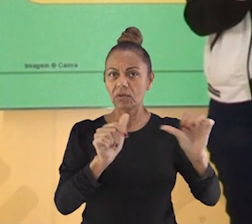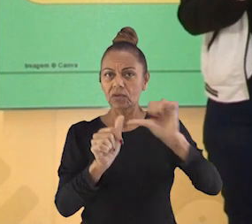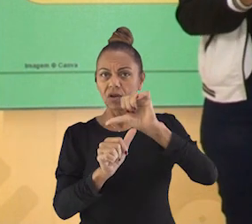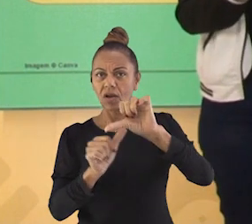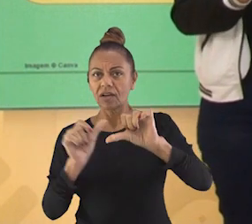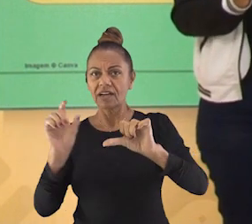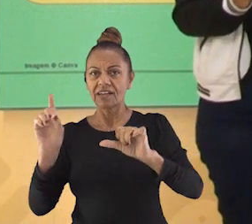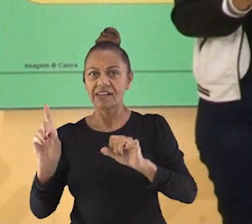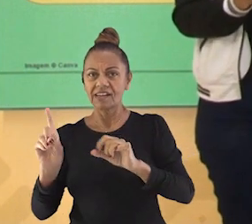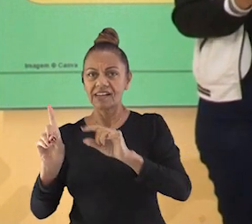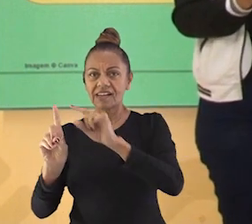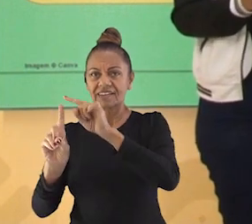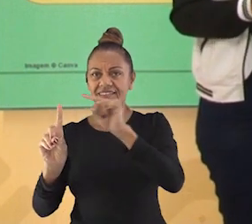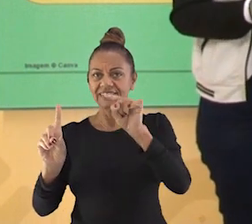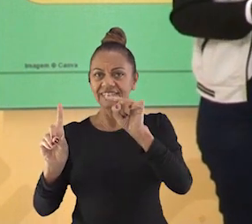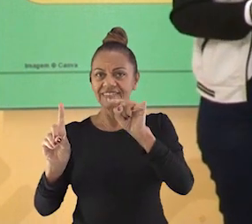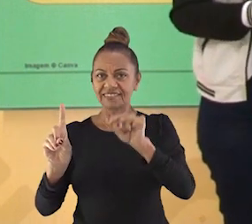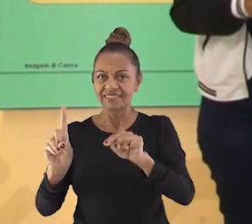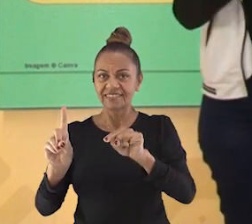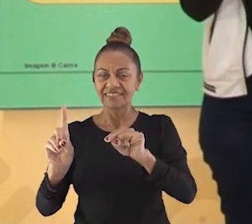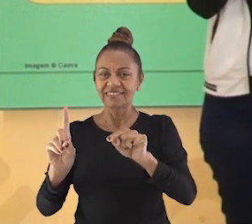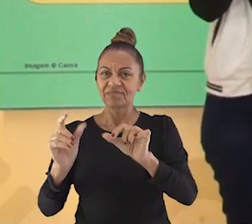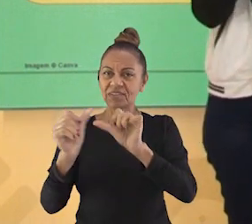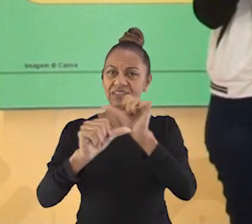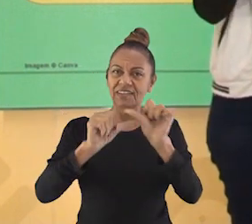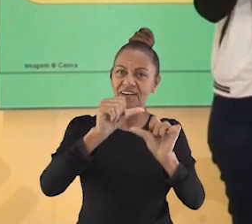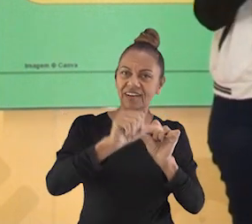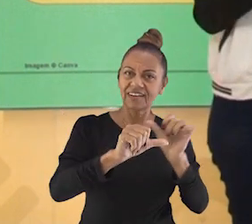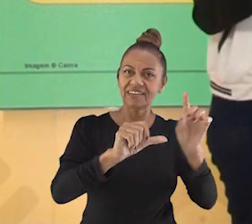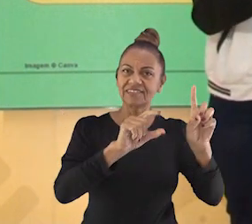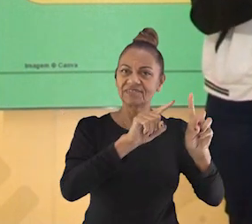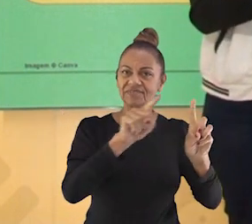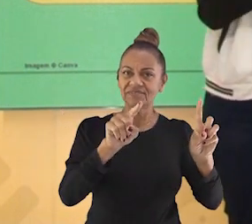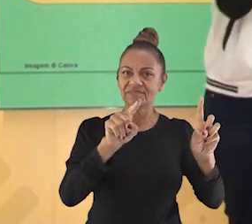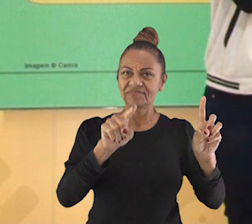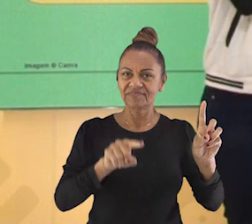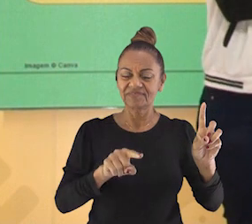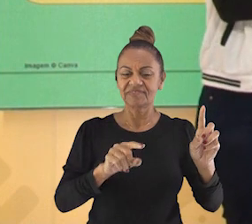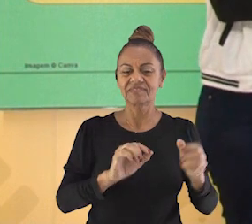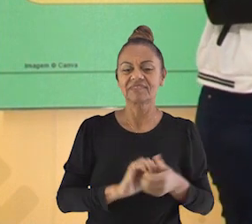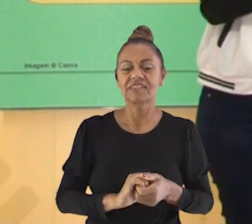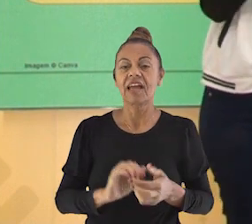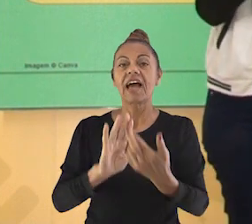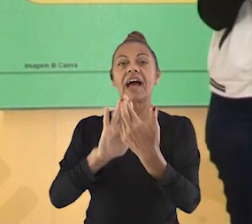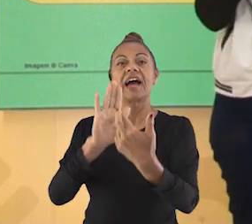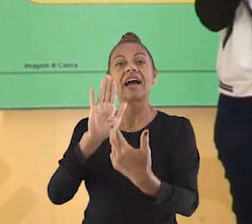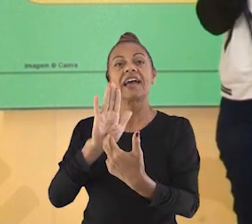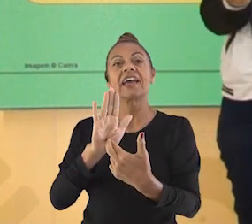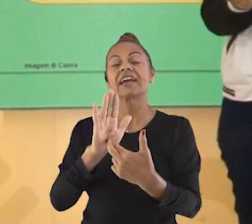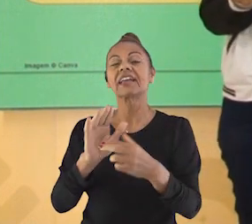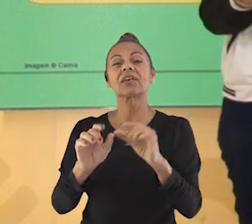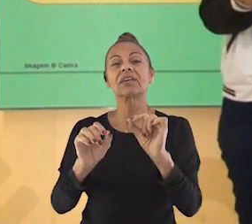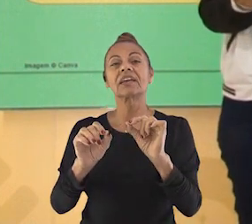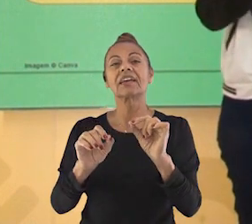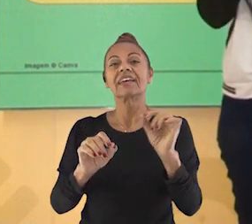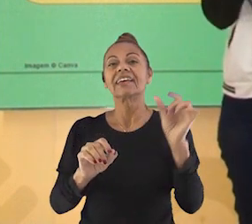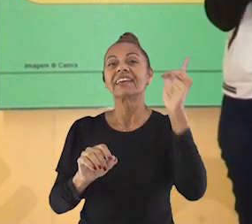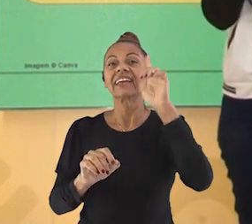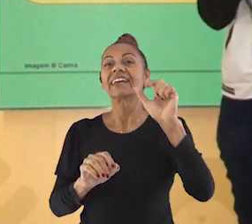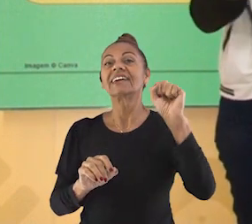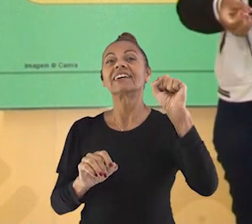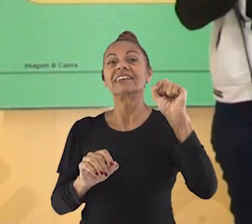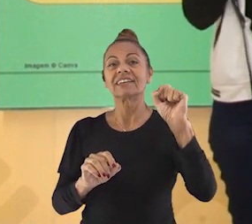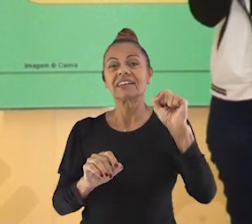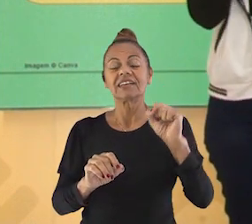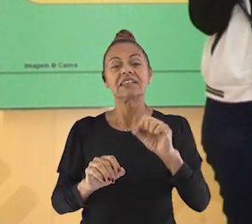só pode ligar 2 pontinhos por vez. Outra regra importante é que quem ganha, quem fechar o quadradinho. Então,